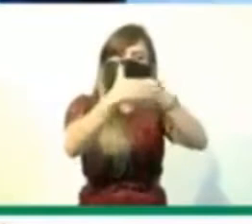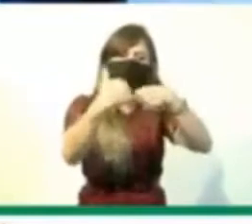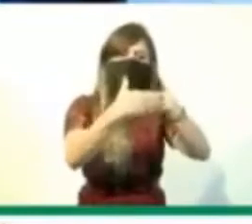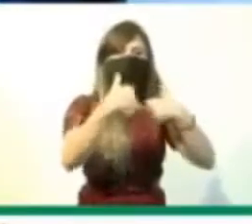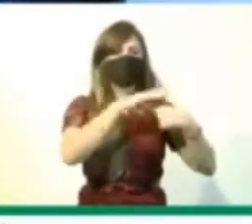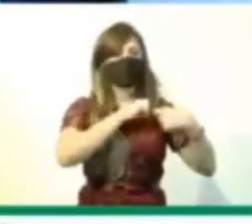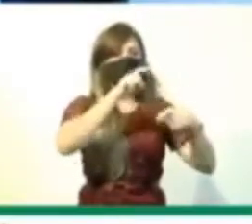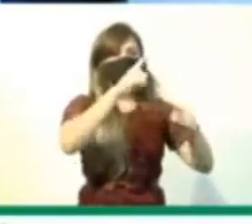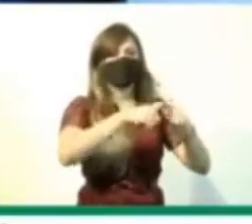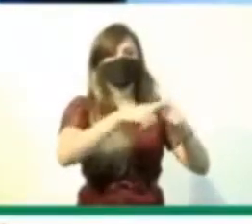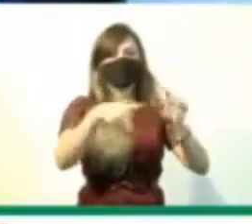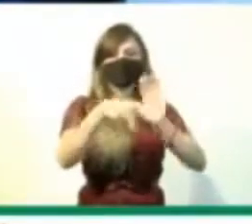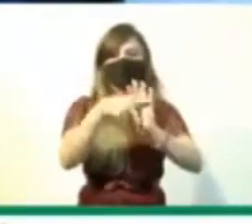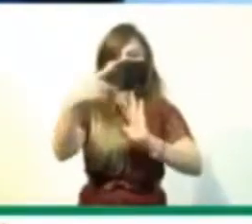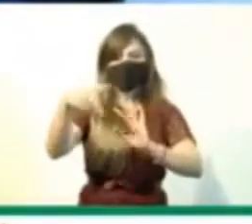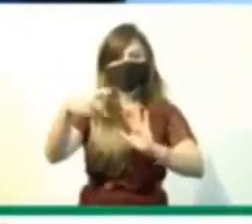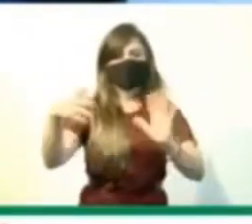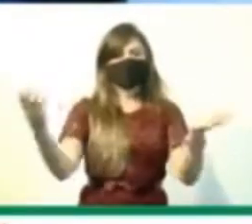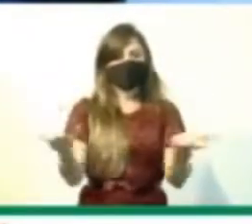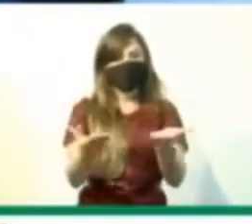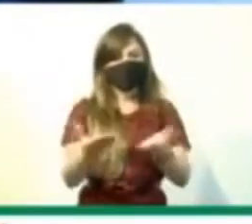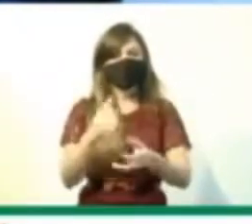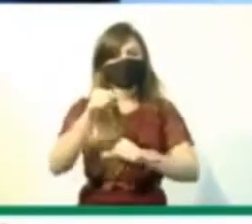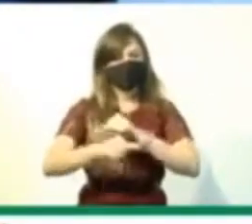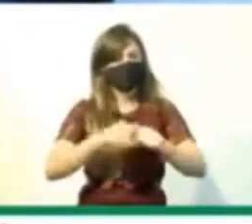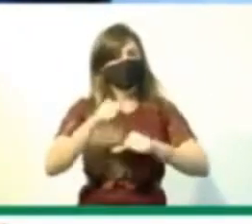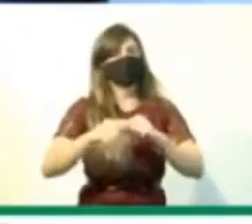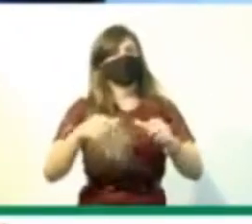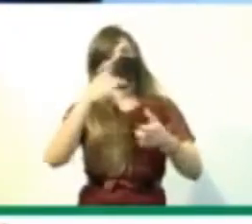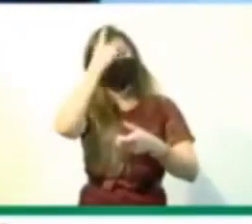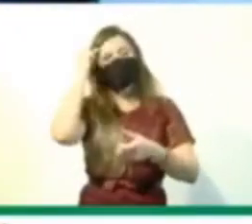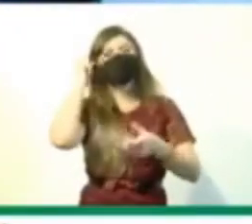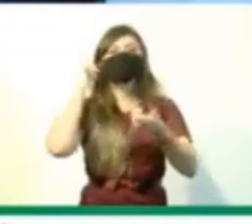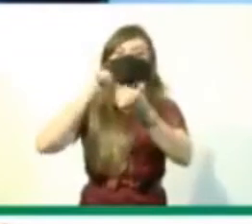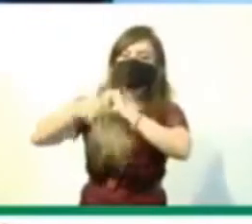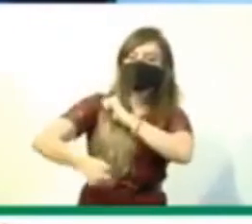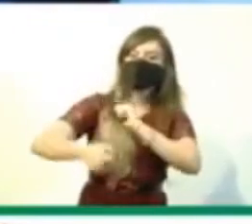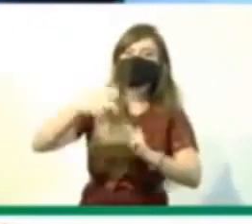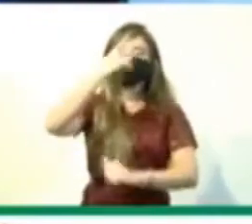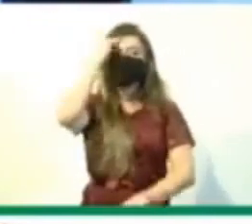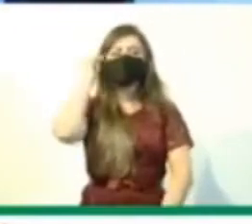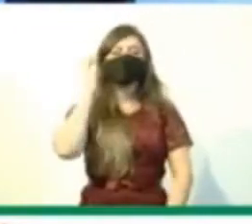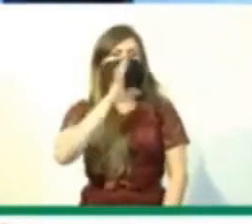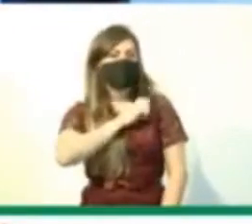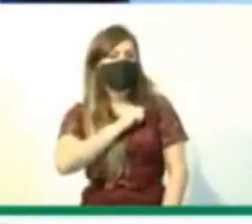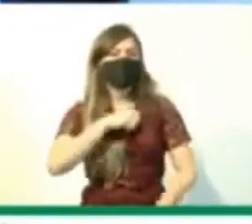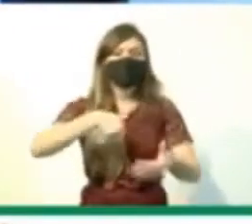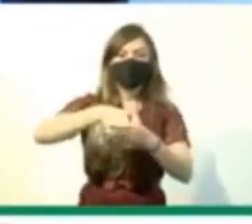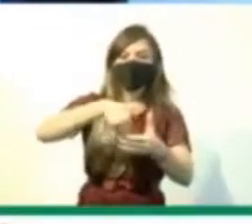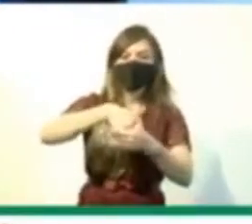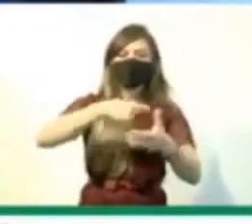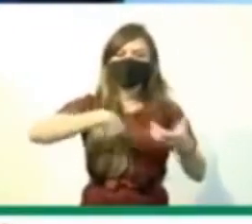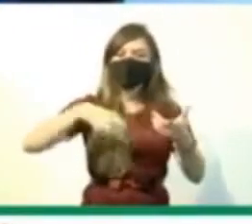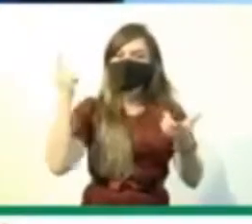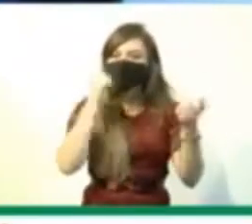ela, porque ele é um equipamento de vocês, da comunidade, dos esportistas, daqueles que amam o futebol. Aí nós vamos descobrir os